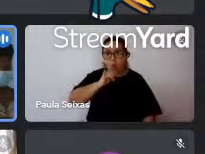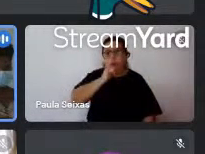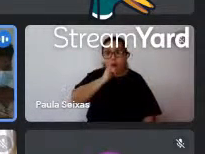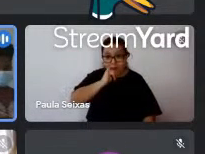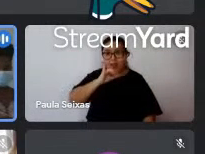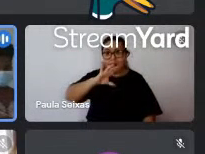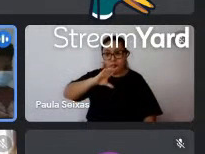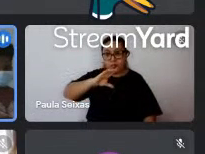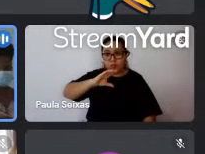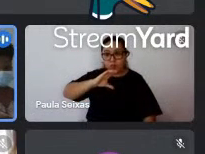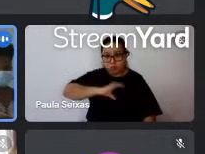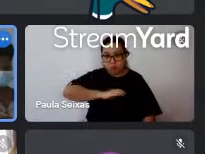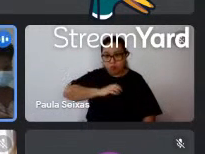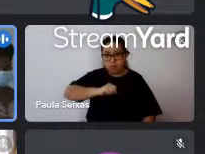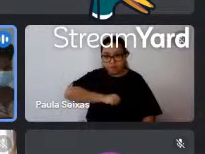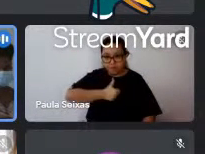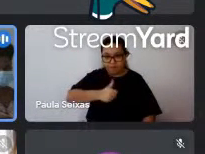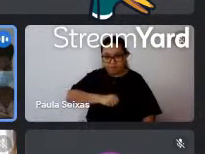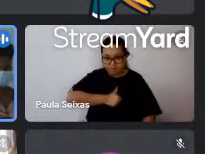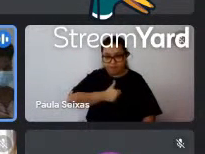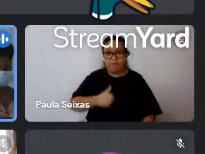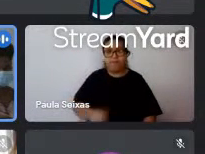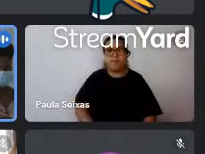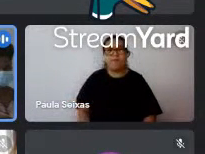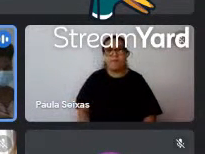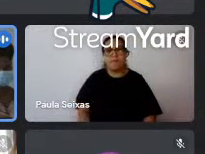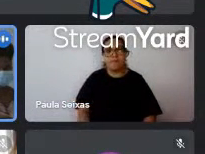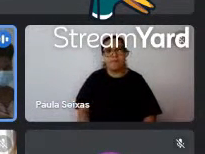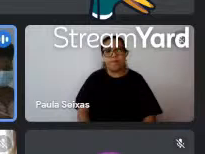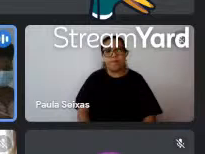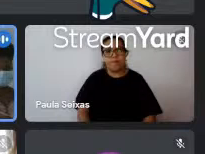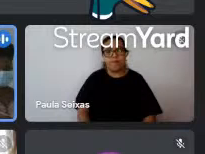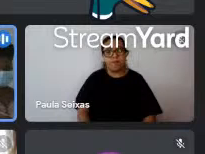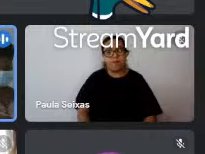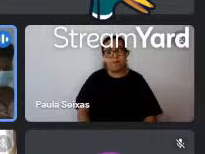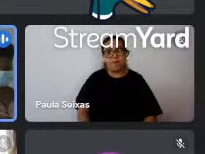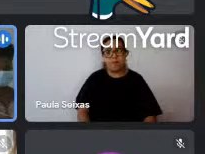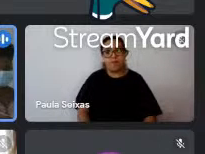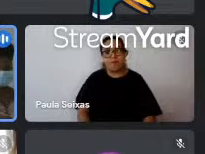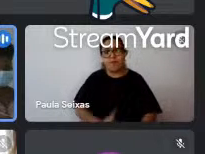a interlinearização, certo? A categorização